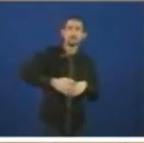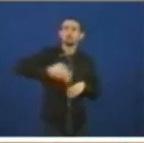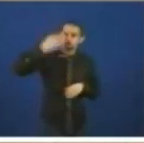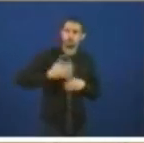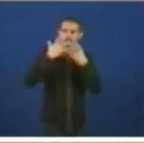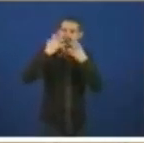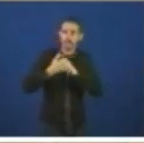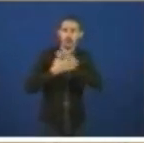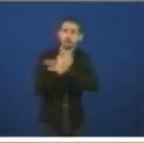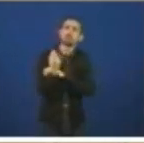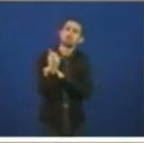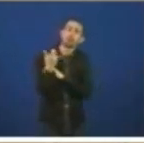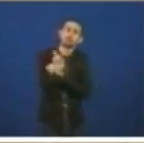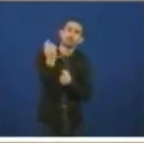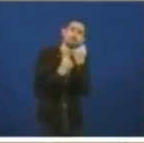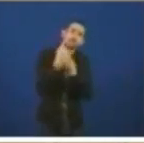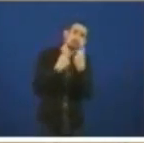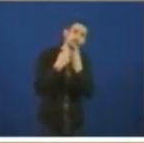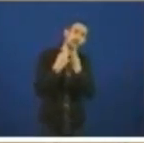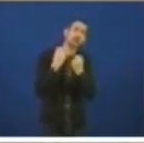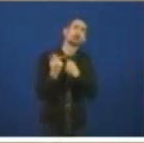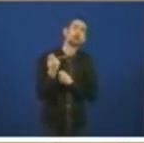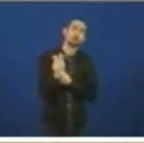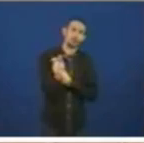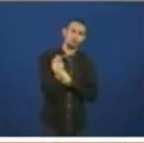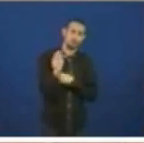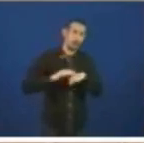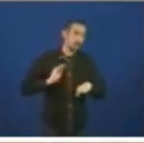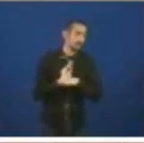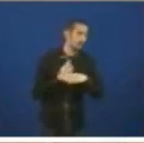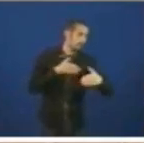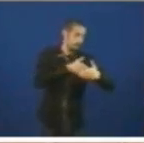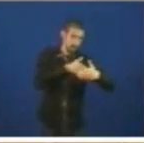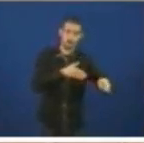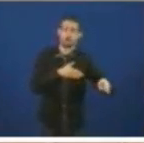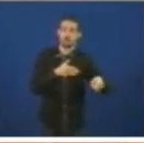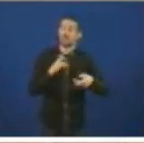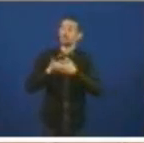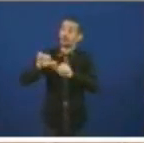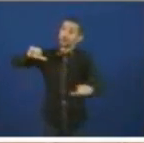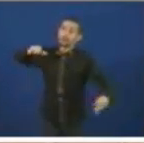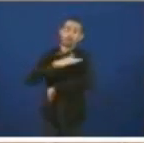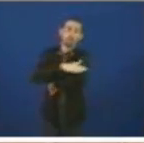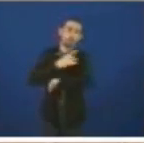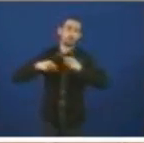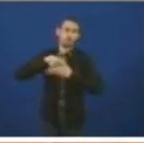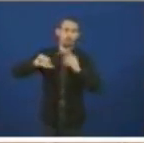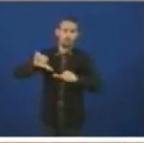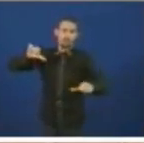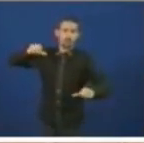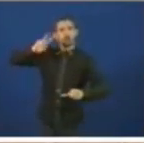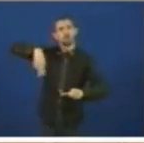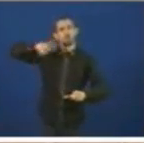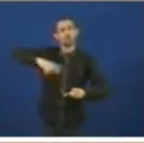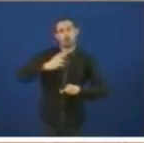falamos de número de coste económico e fomos os primeiros como non fixo ningún goberno da xunta nunca en comprometer